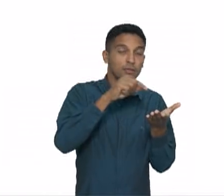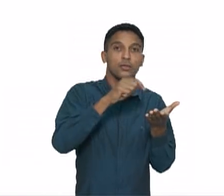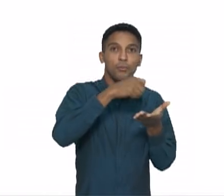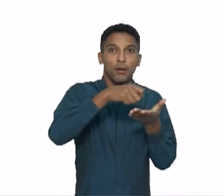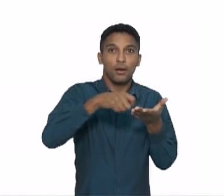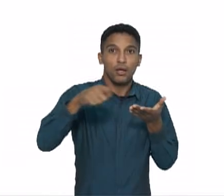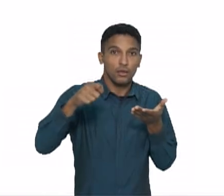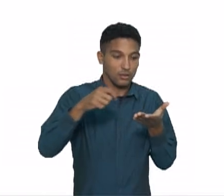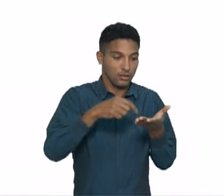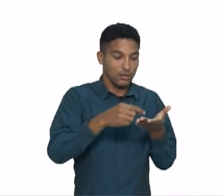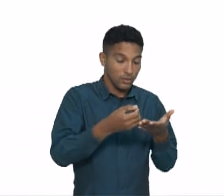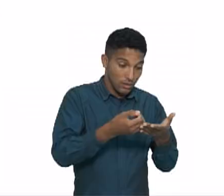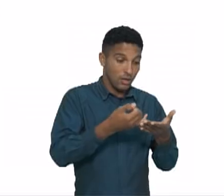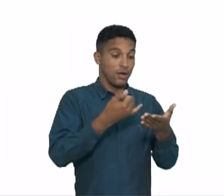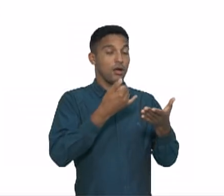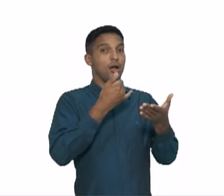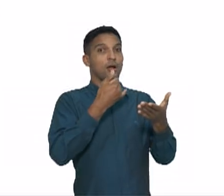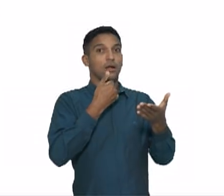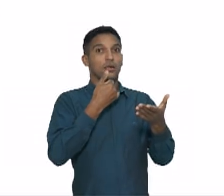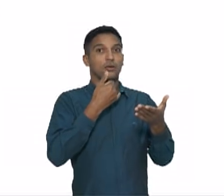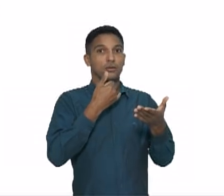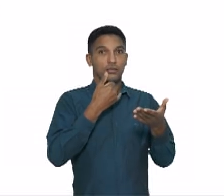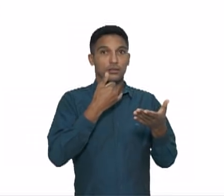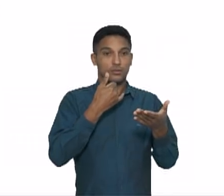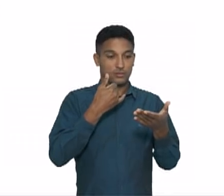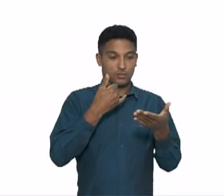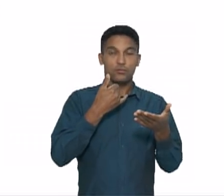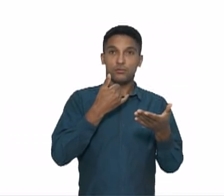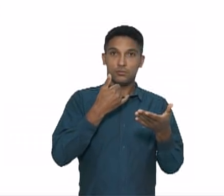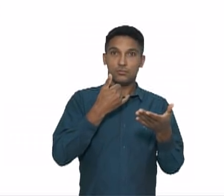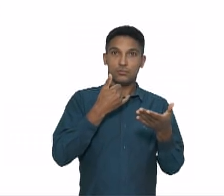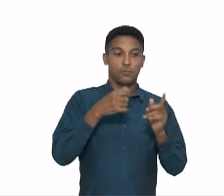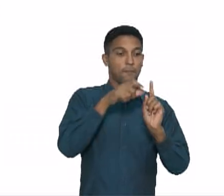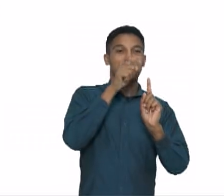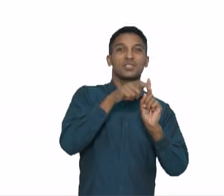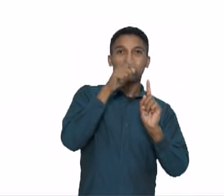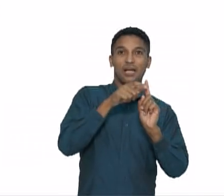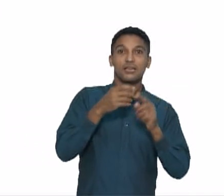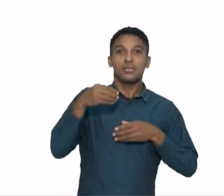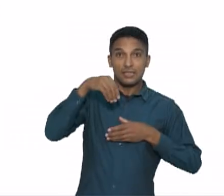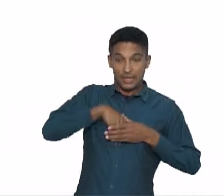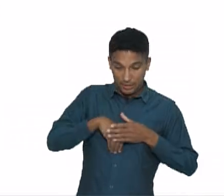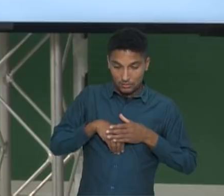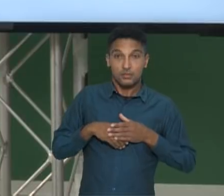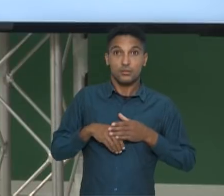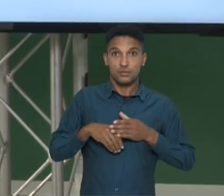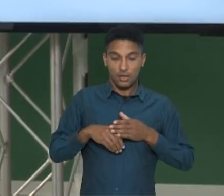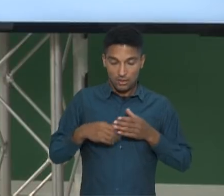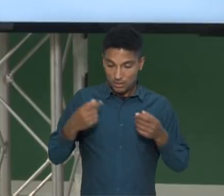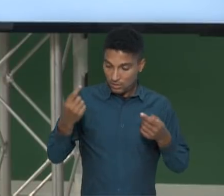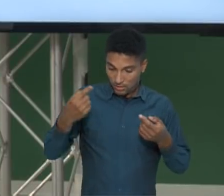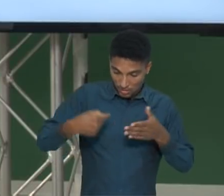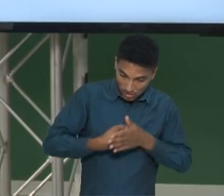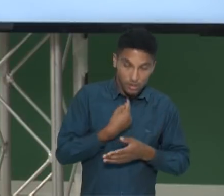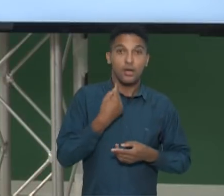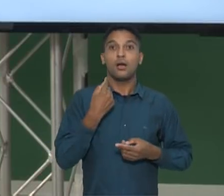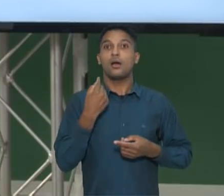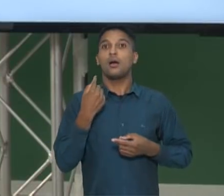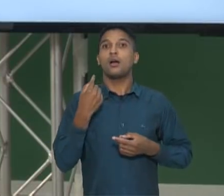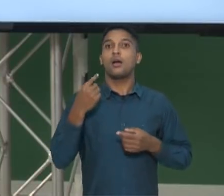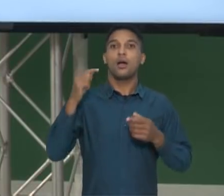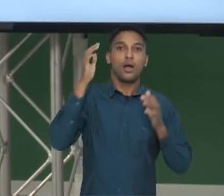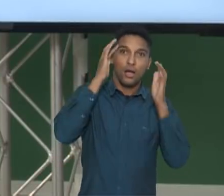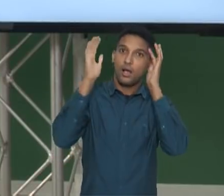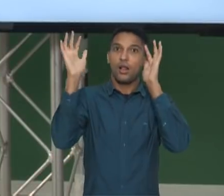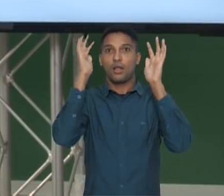falasse, um eu que falasse consigo próprio, como a gente viu, né? E a gente tem também a questão do fluxo de consciência, que é quando